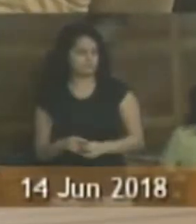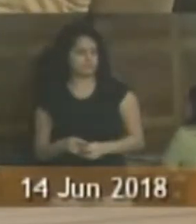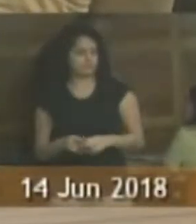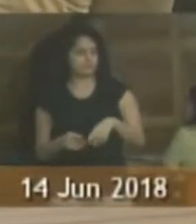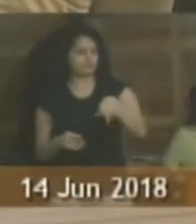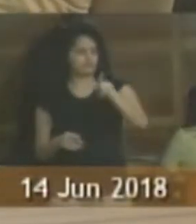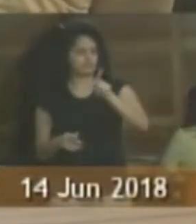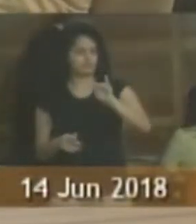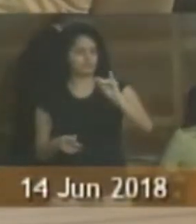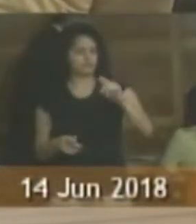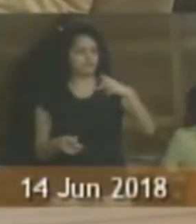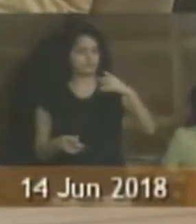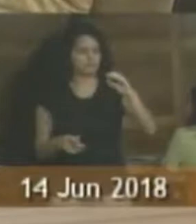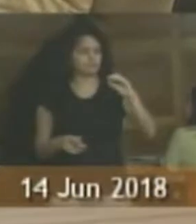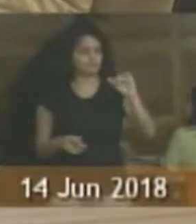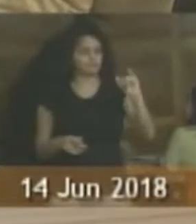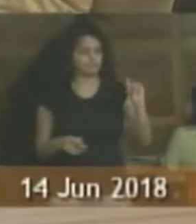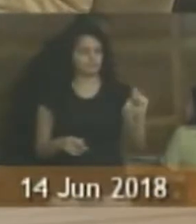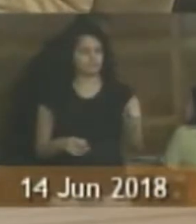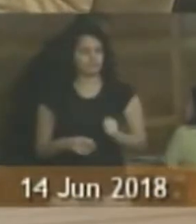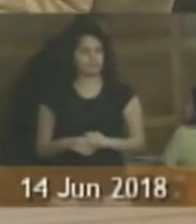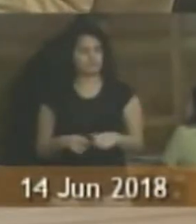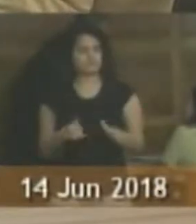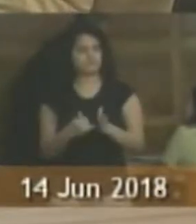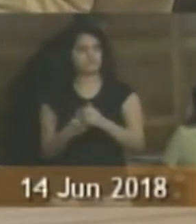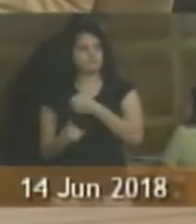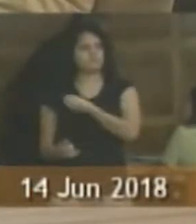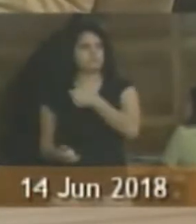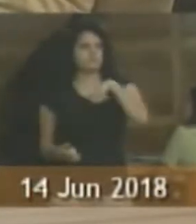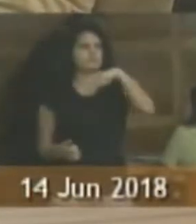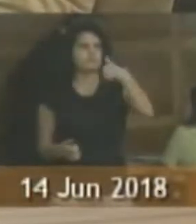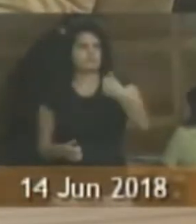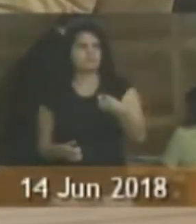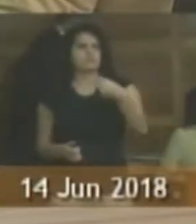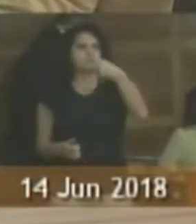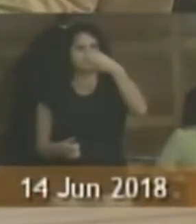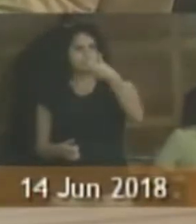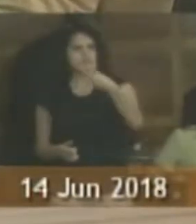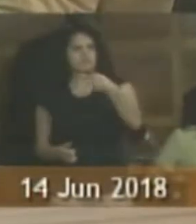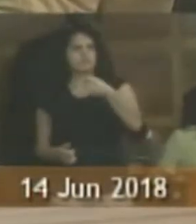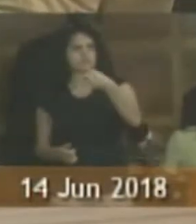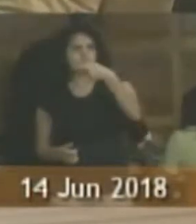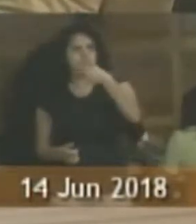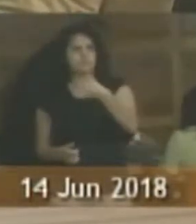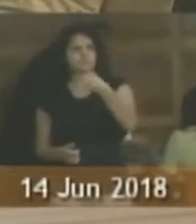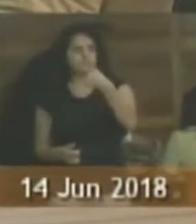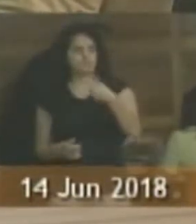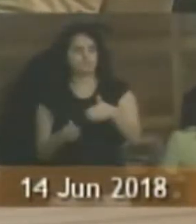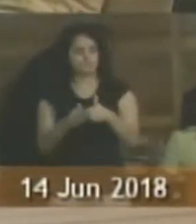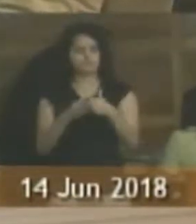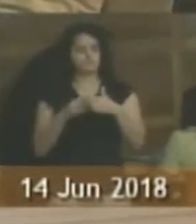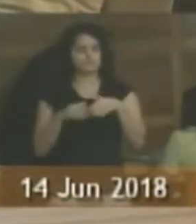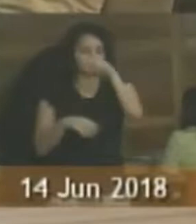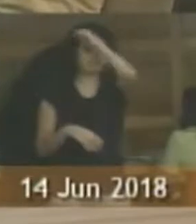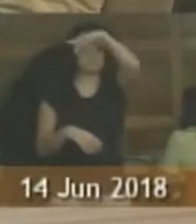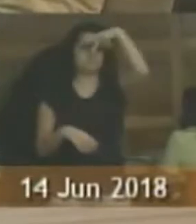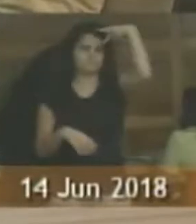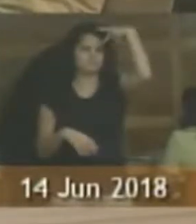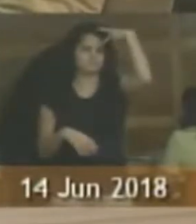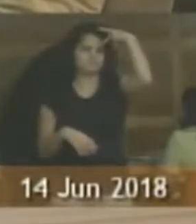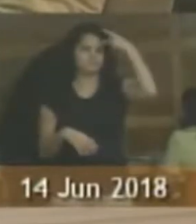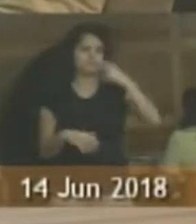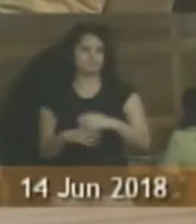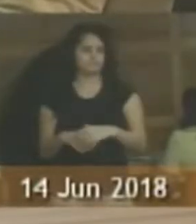Grande. Indicação 1721 de 2018, Jane Roseli Veiga, indicando ao prefeito municipal